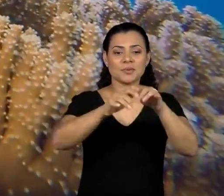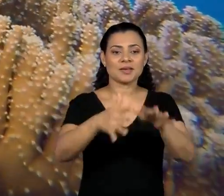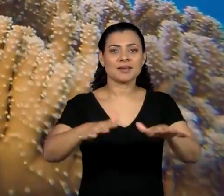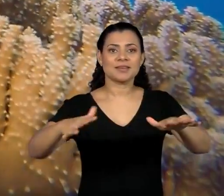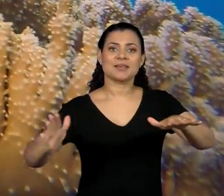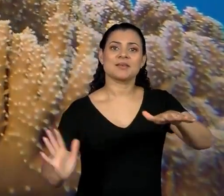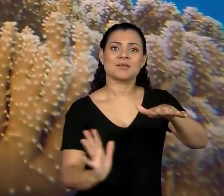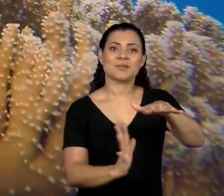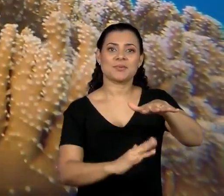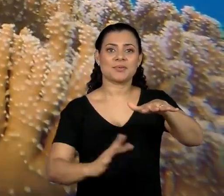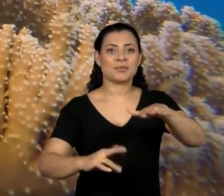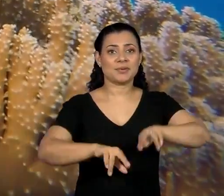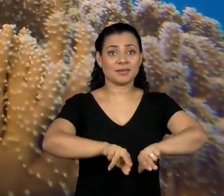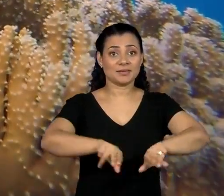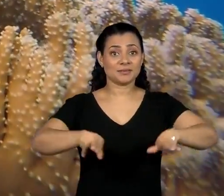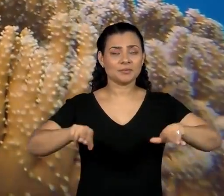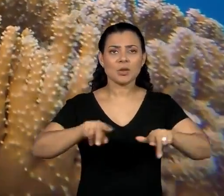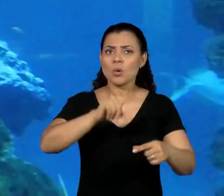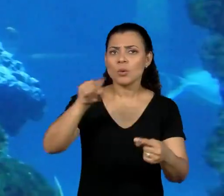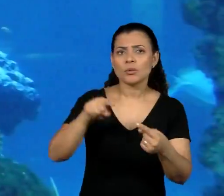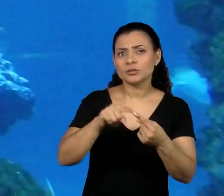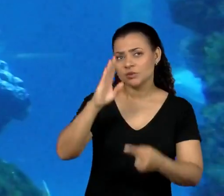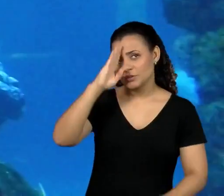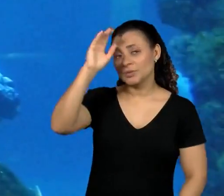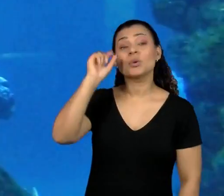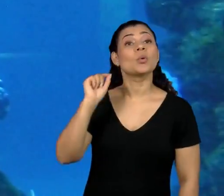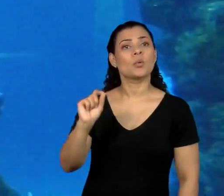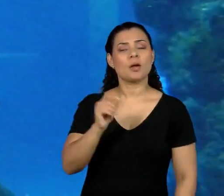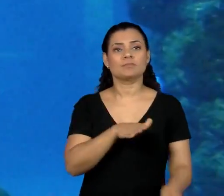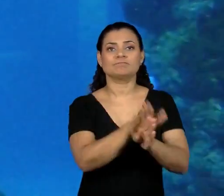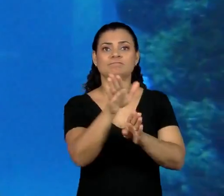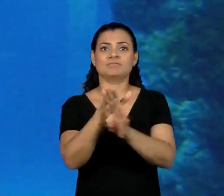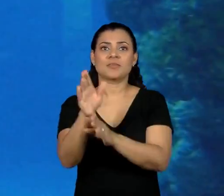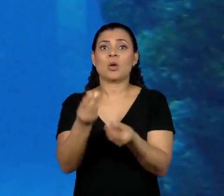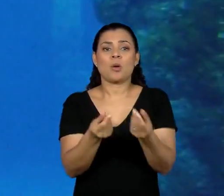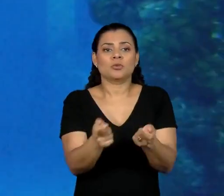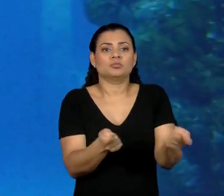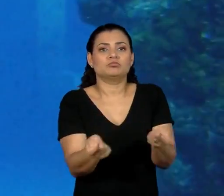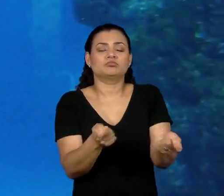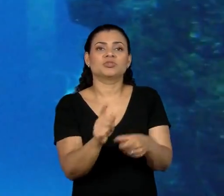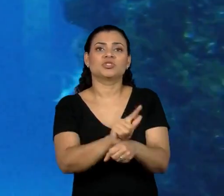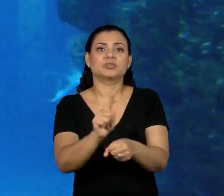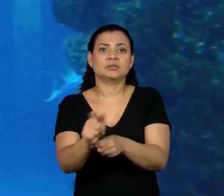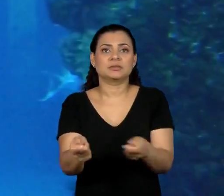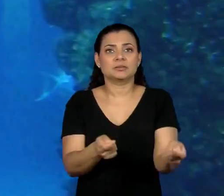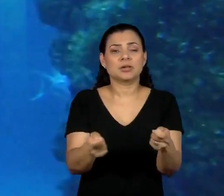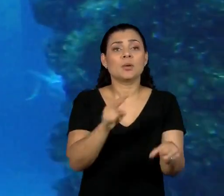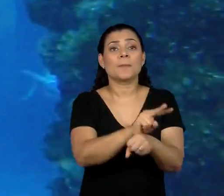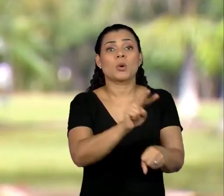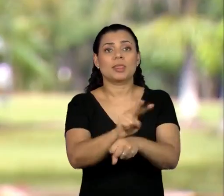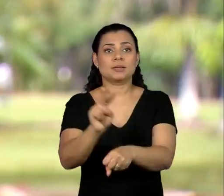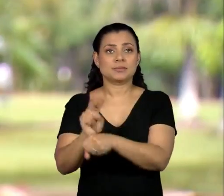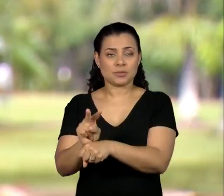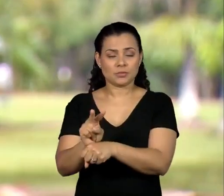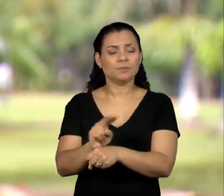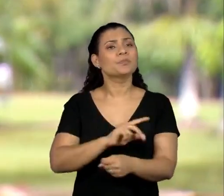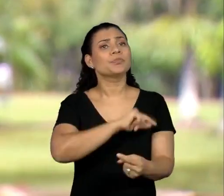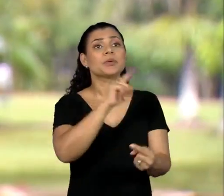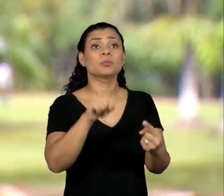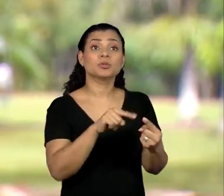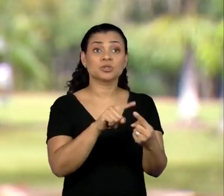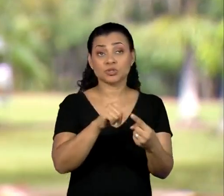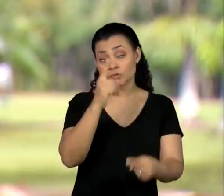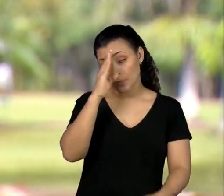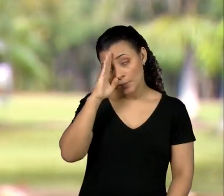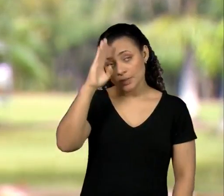serviços ecossistêmicos. O objetivo é orientar medidas de gestão e conservação. O objetivo